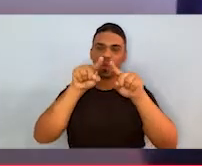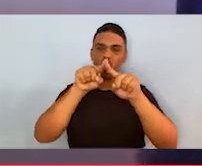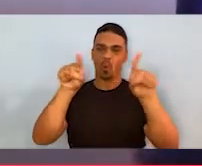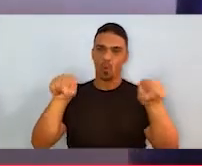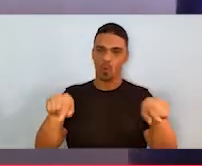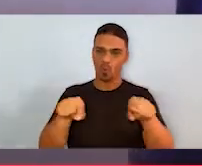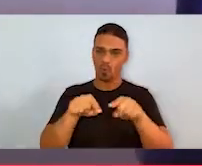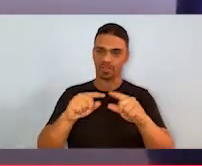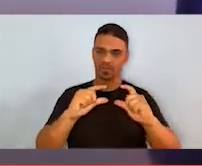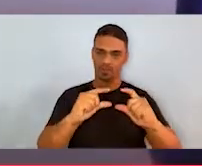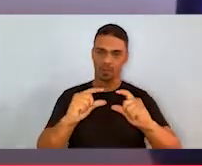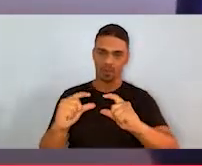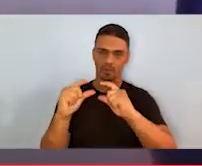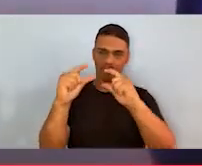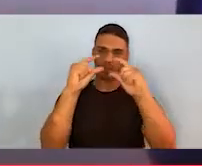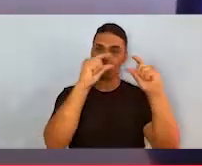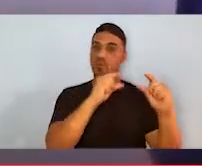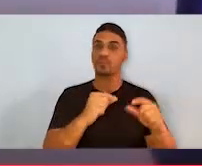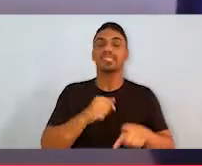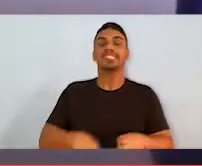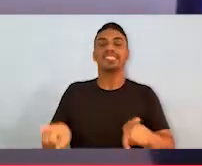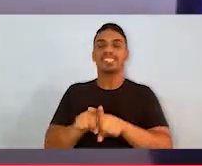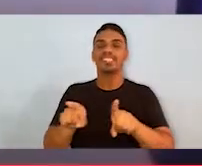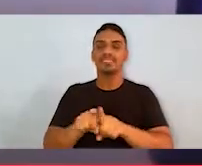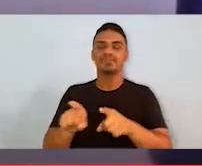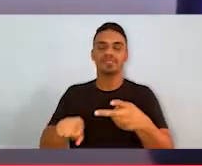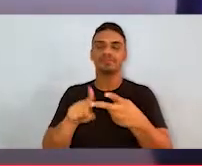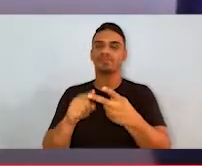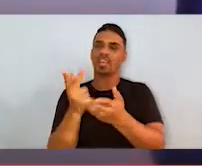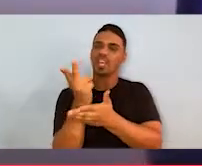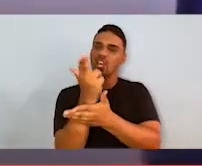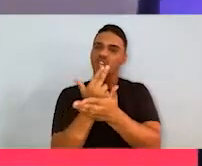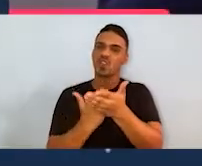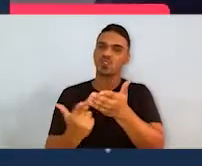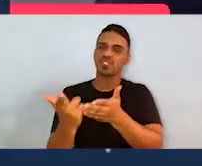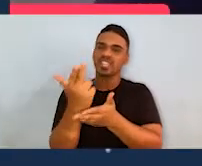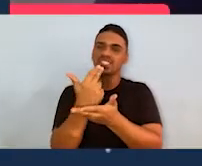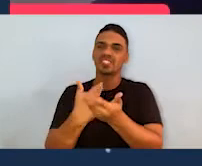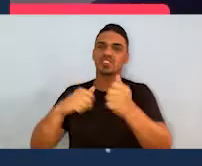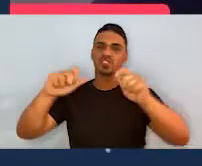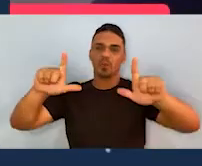e ilustrações. Eu vou convidar ela para vir com a gente aqui, tá?